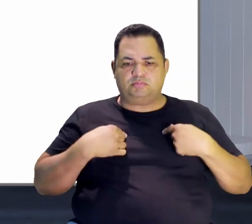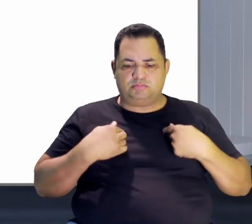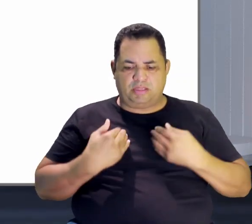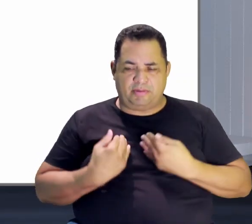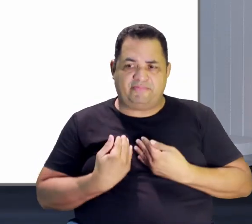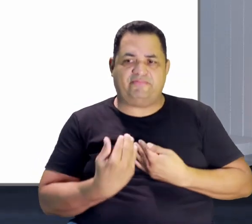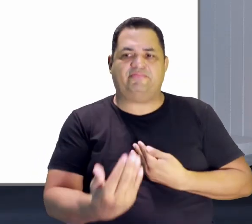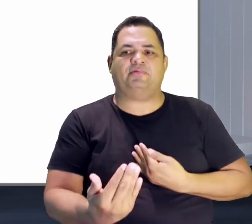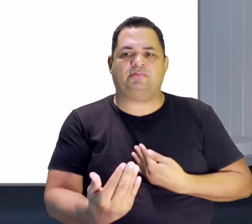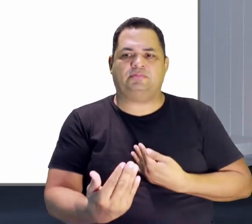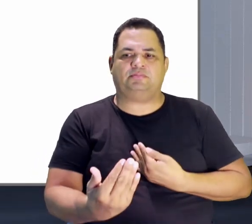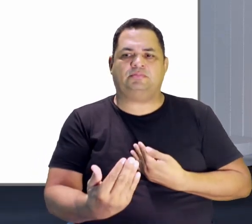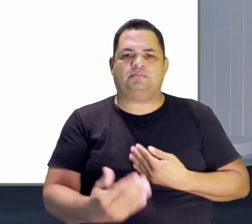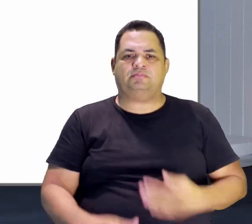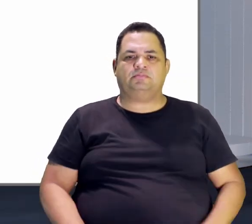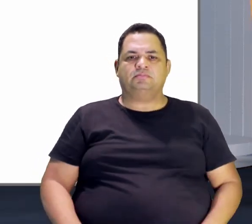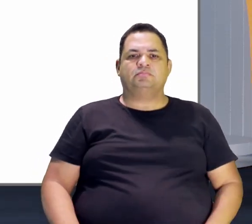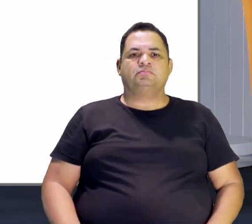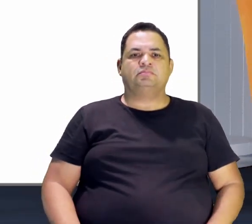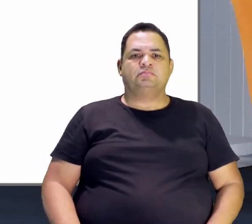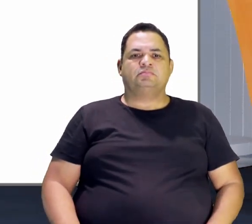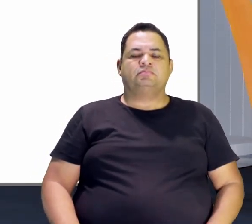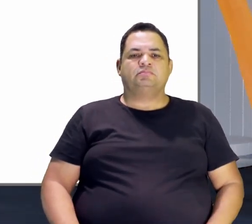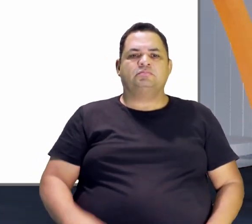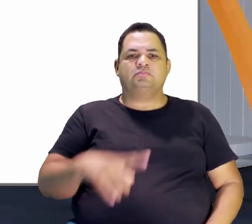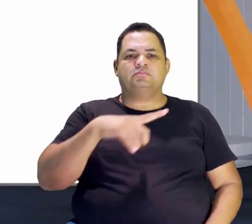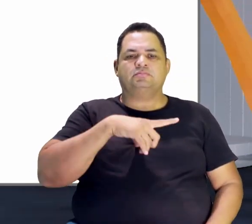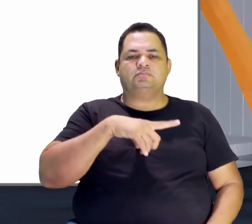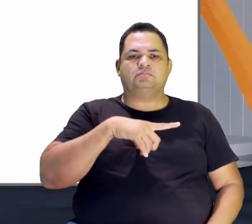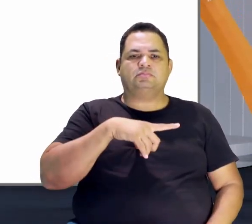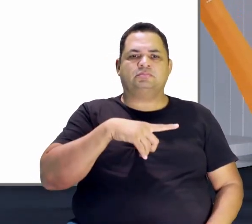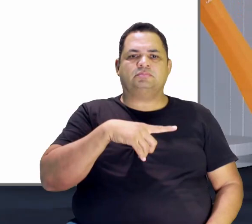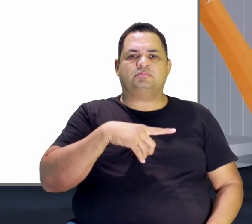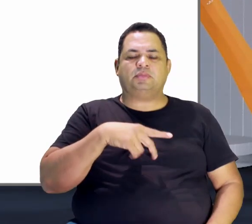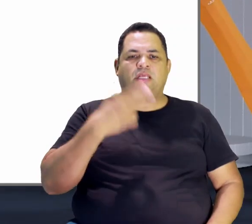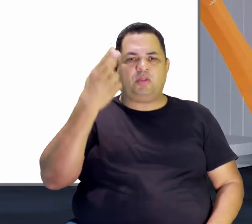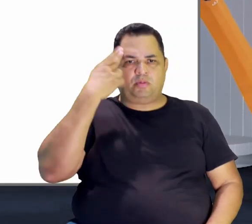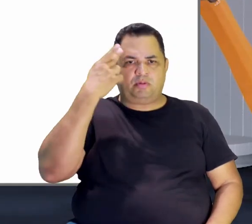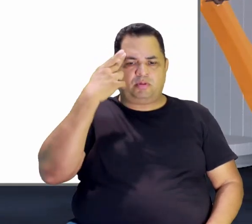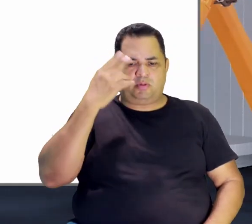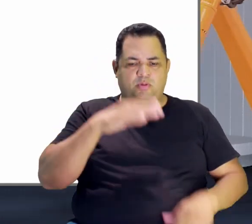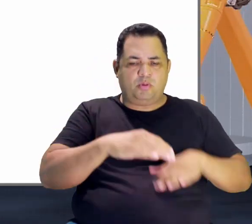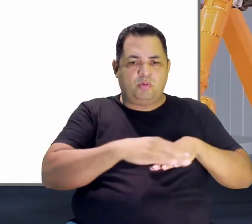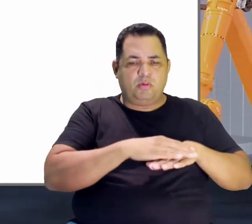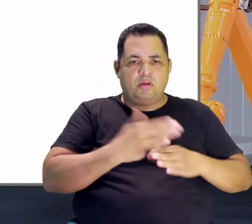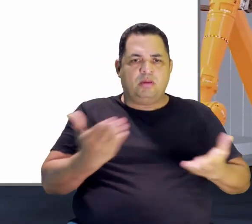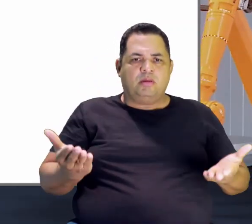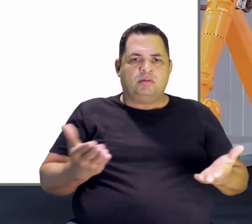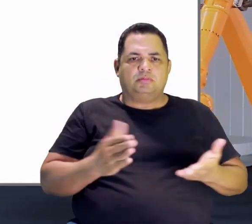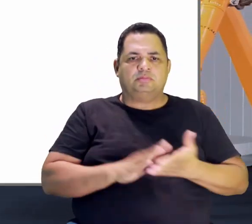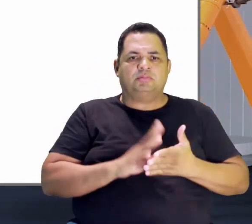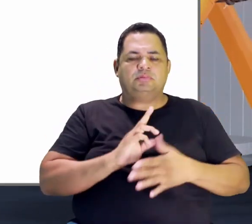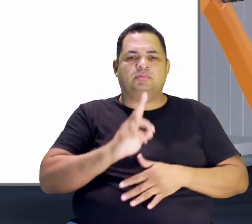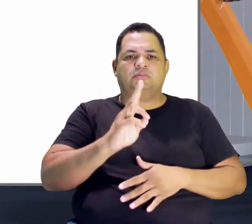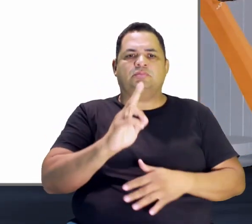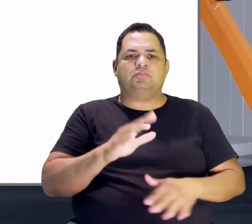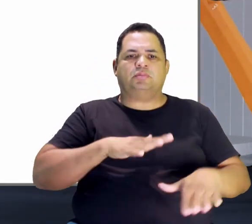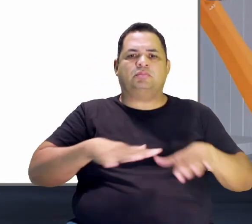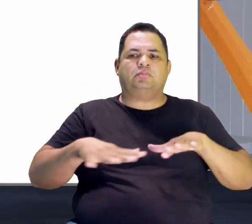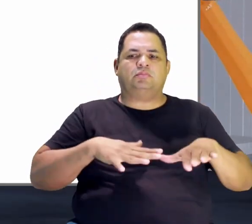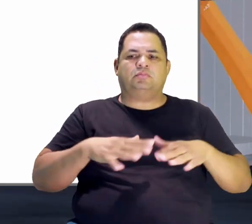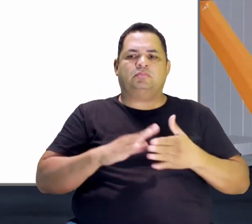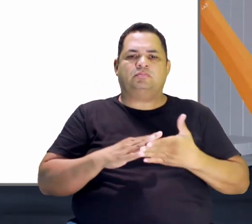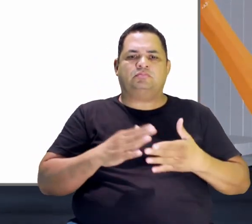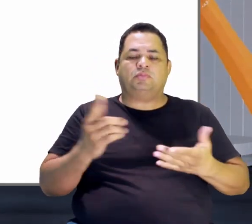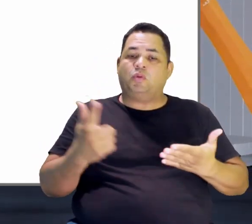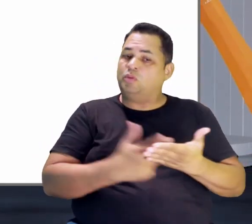né? Porque agora o corpo para e você tem a tendência do seu pé, do ônibus ali, ficar ali, e você continuar o movimento. No caso